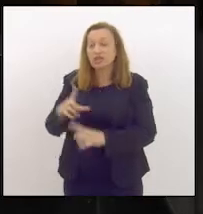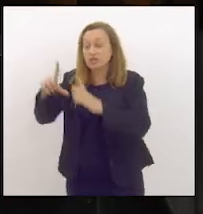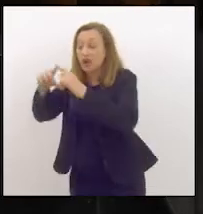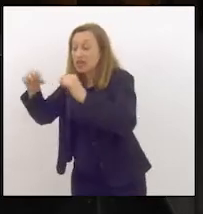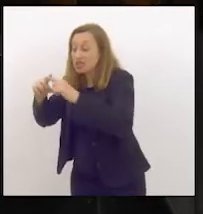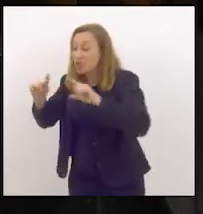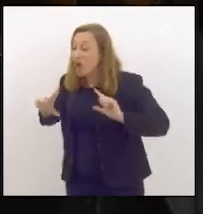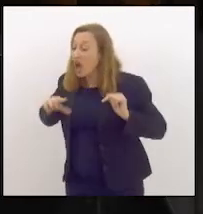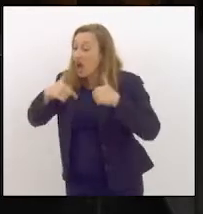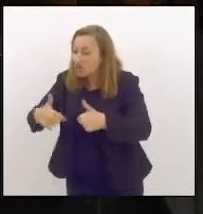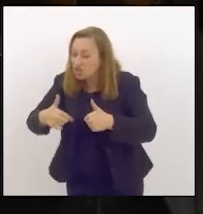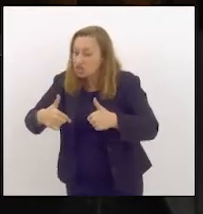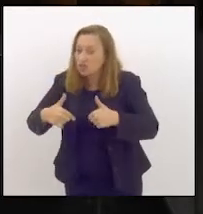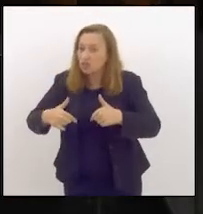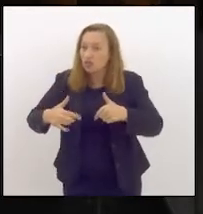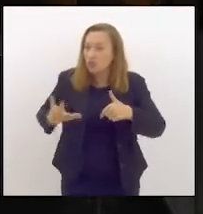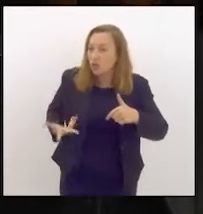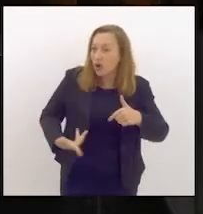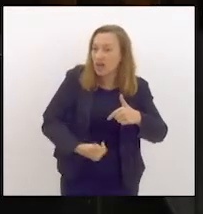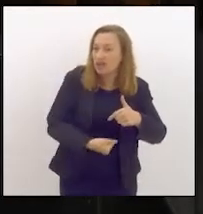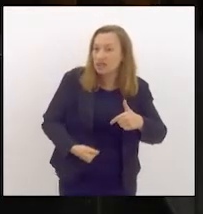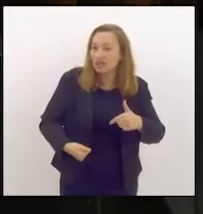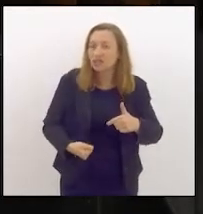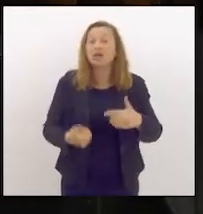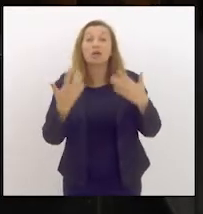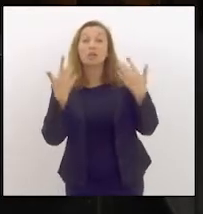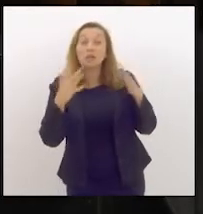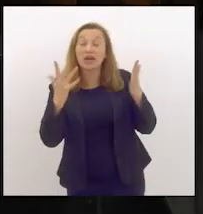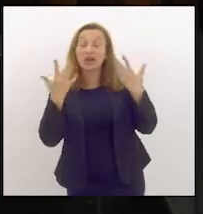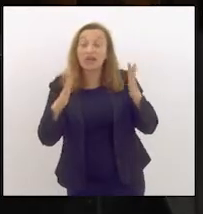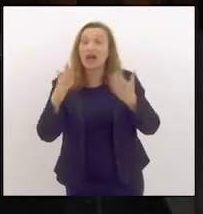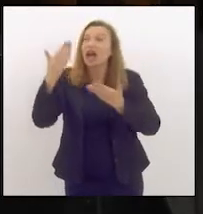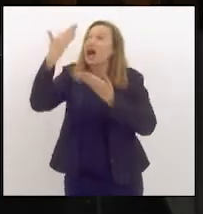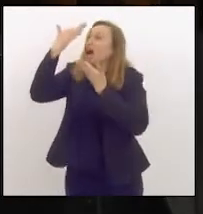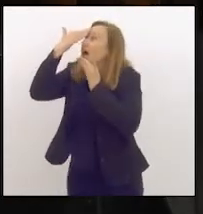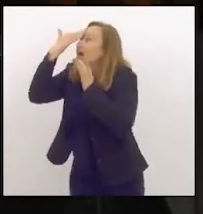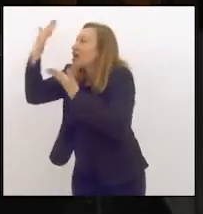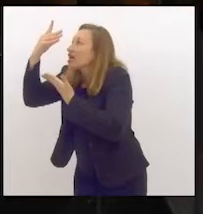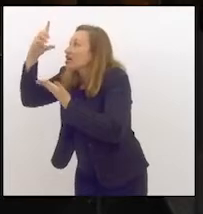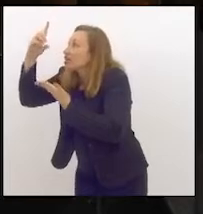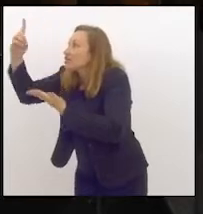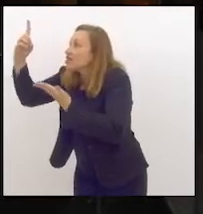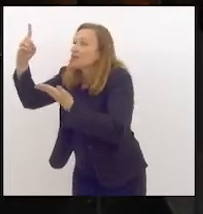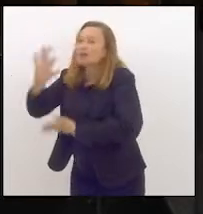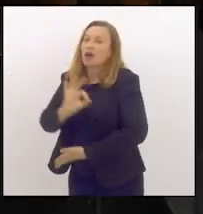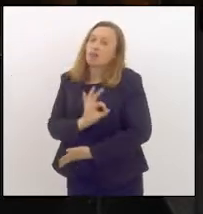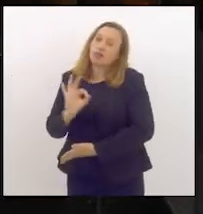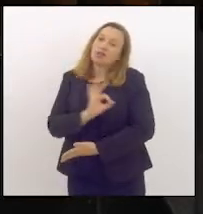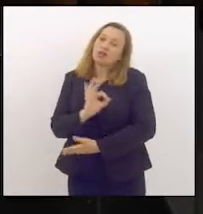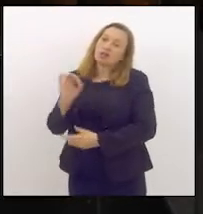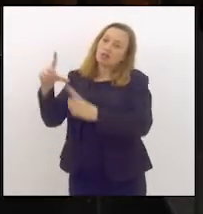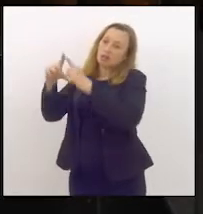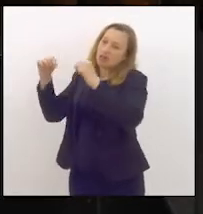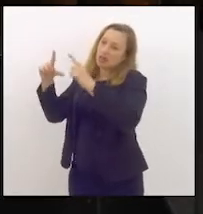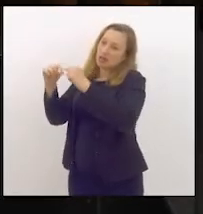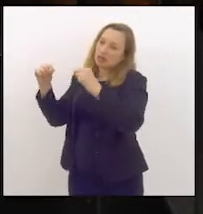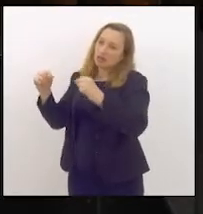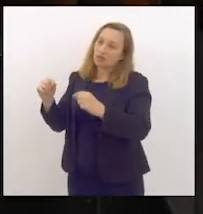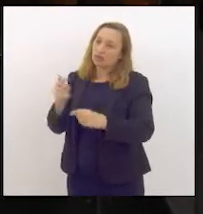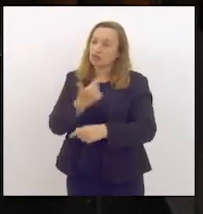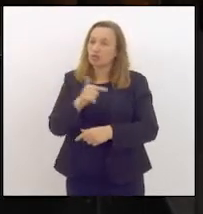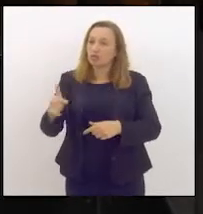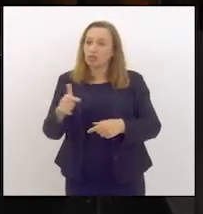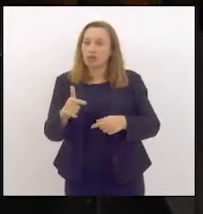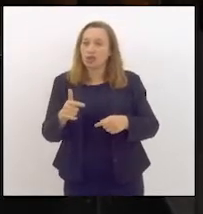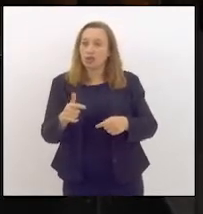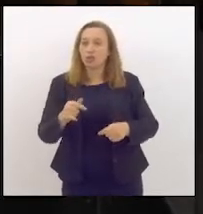veemência agiu com destreza ea a saudação que graças ao bom Deus que a polícia de Brasília não tem sob seu comando